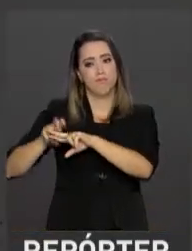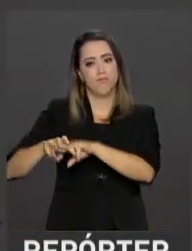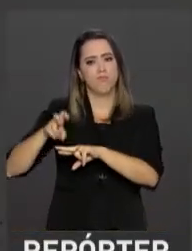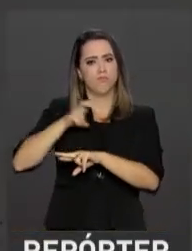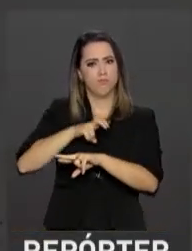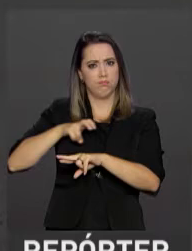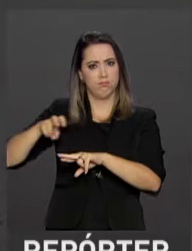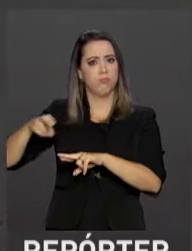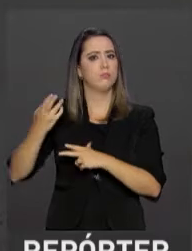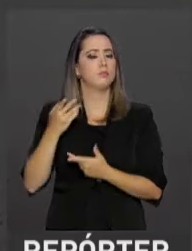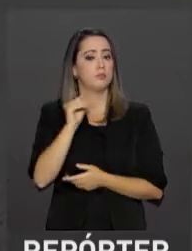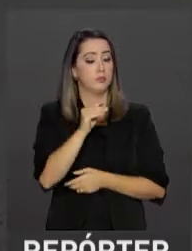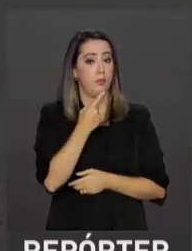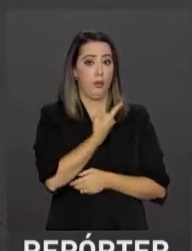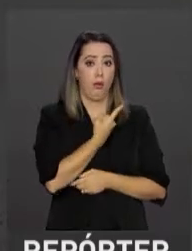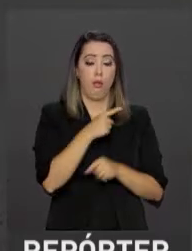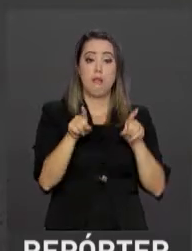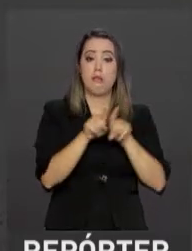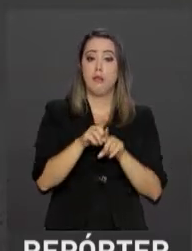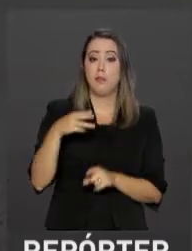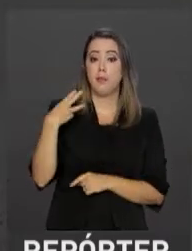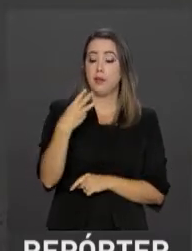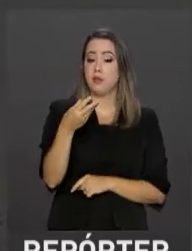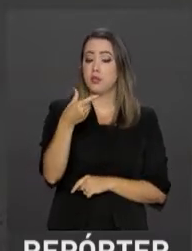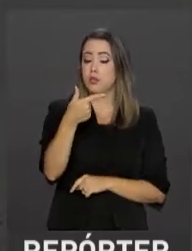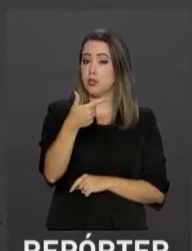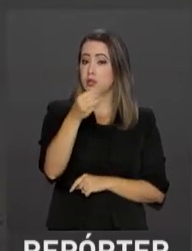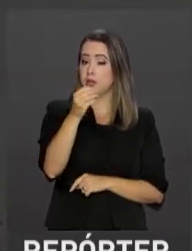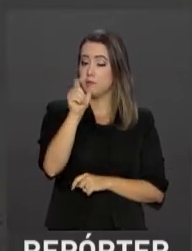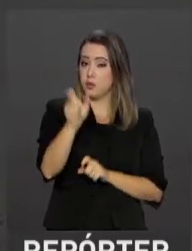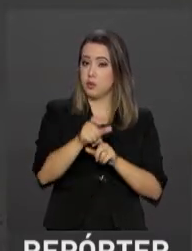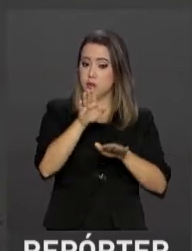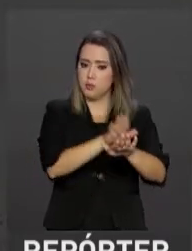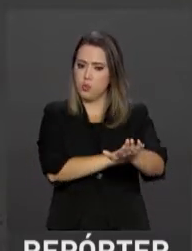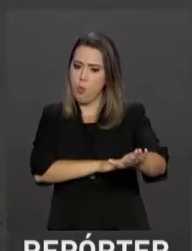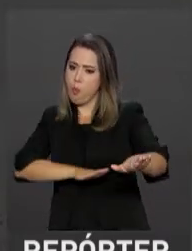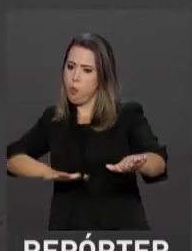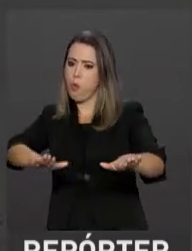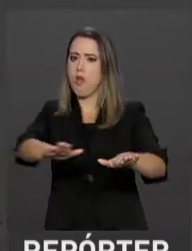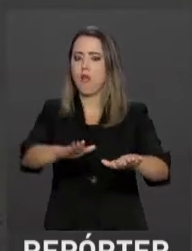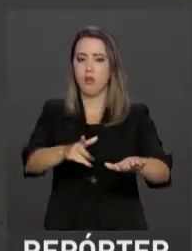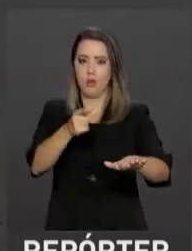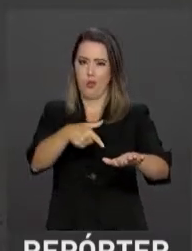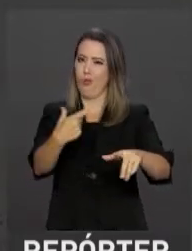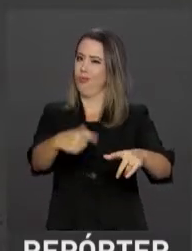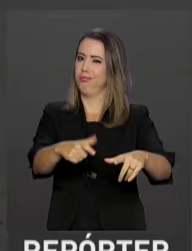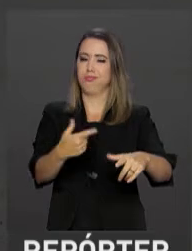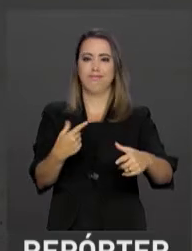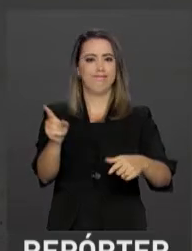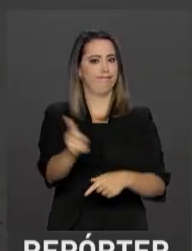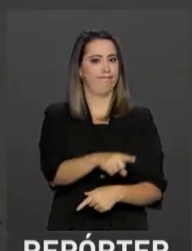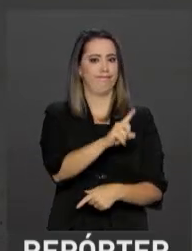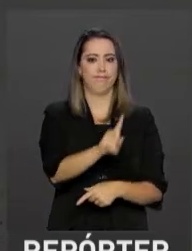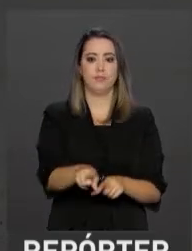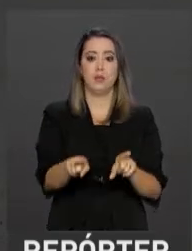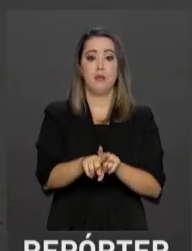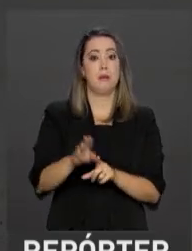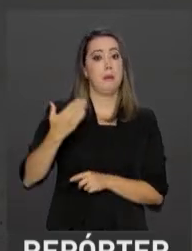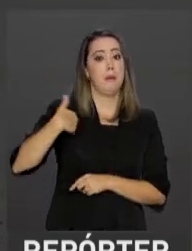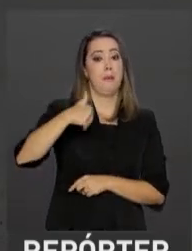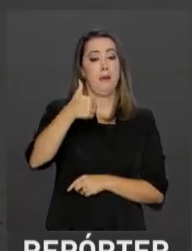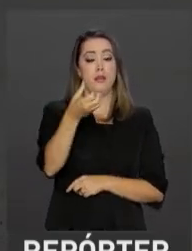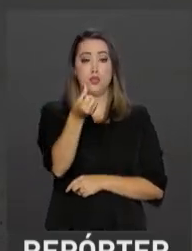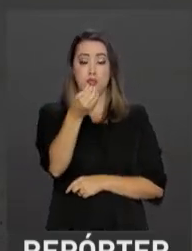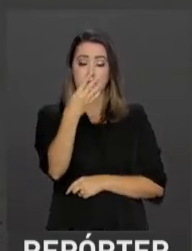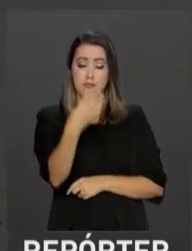foram flagrados mais de 3.200 motoristas fazendo ultrapassagem irregular e mais de 1.600 sem cinto de segurança